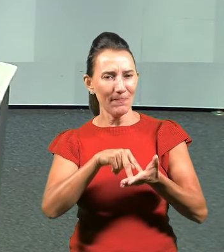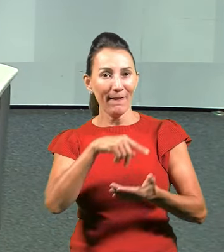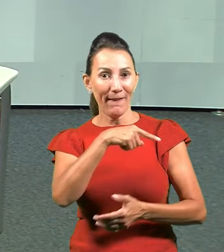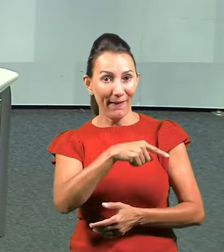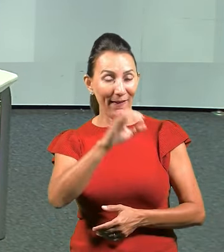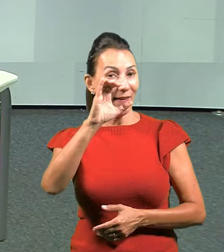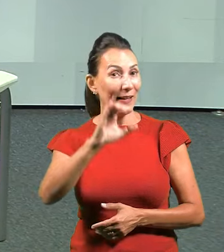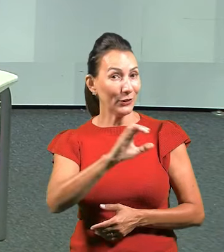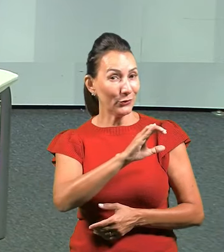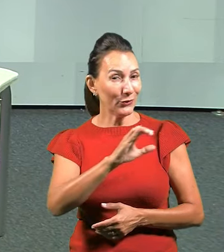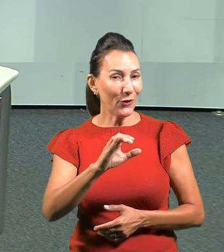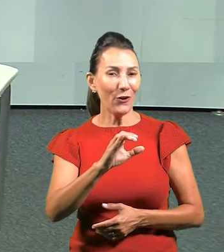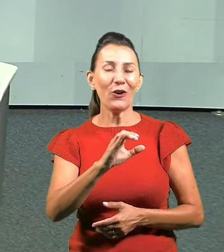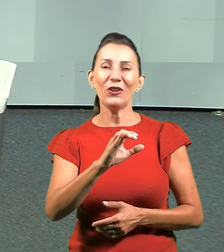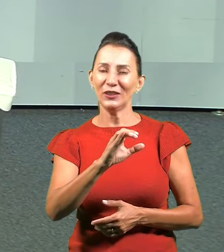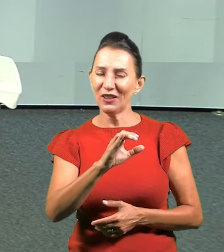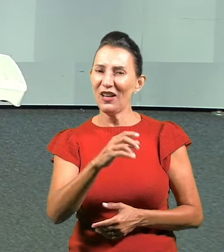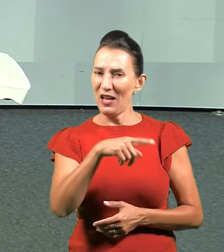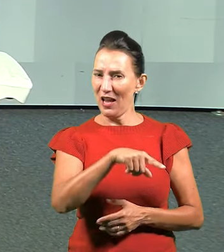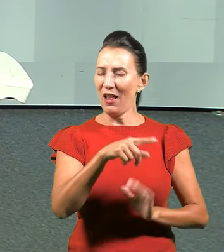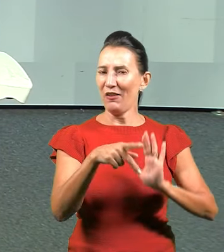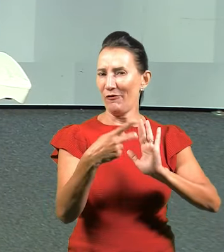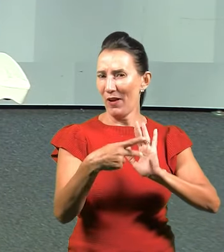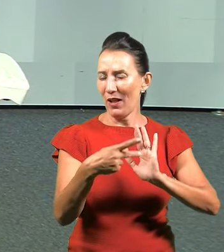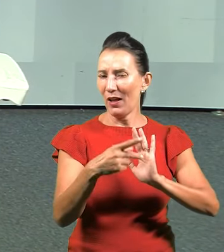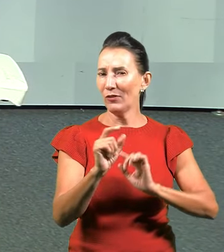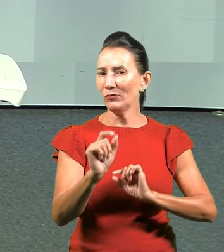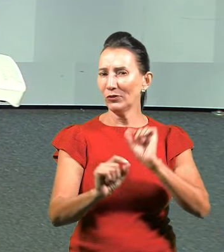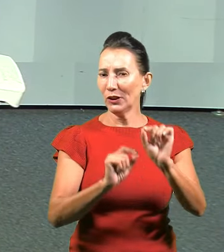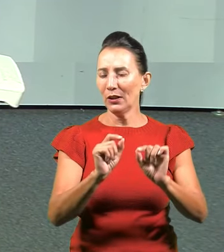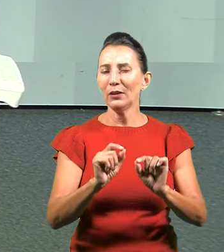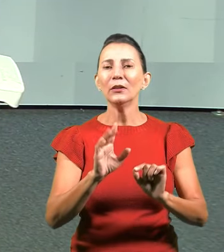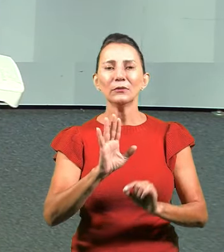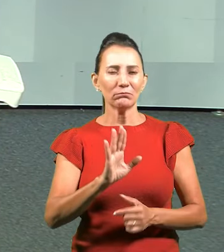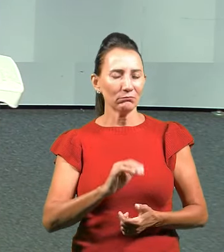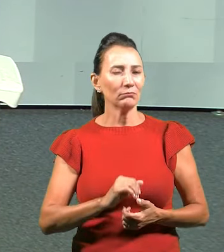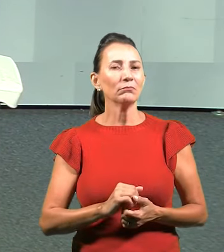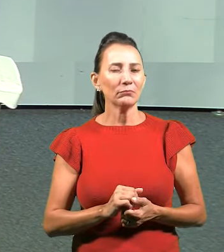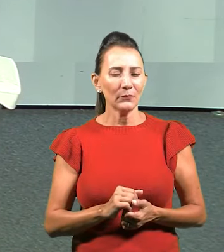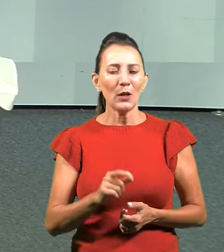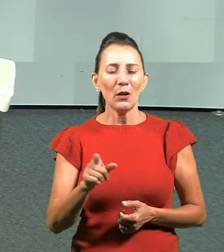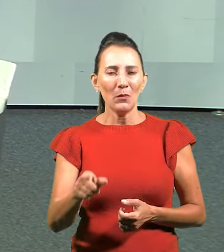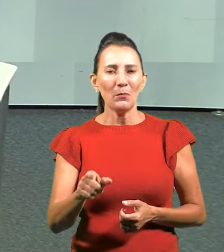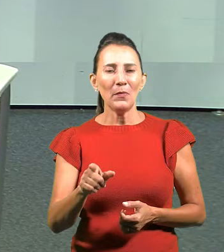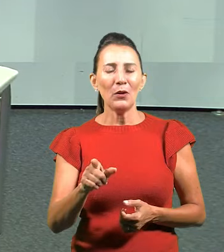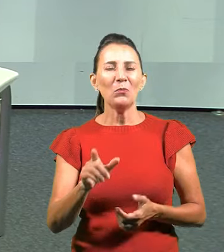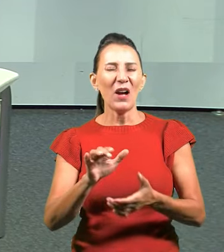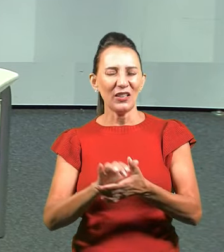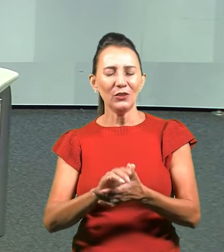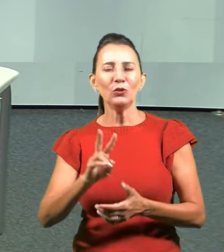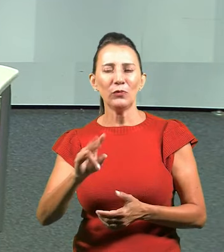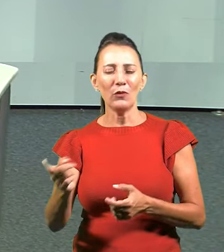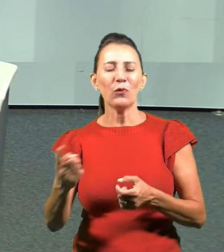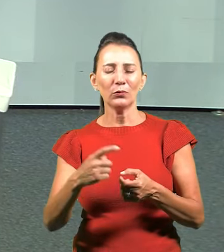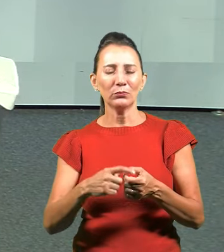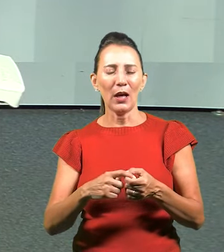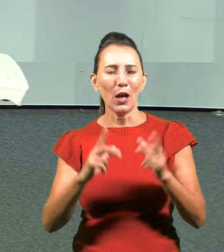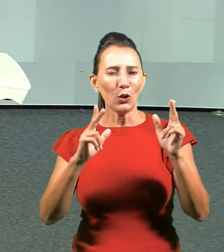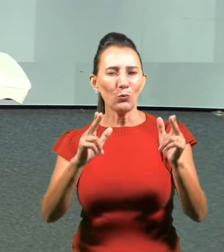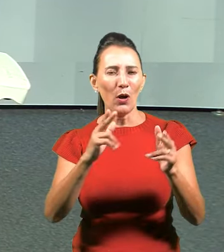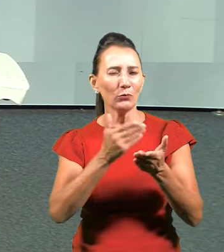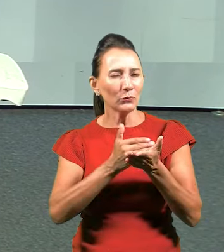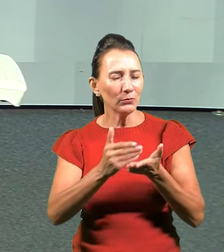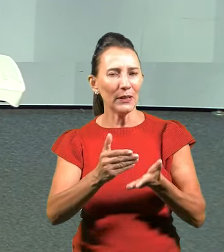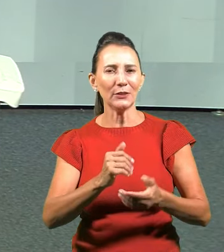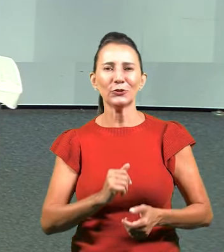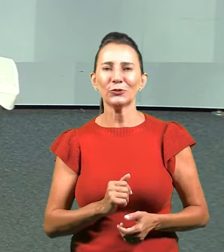Ela falava que ele iria voltar a ser o homem que ela casou. Várias pessoas falavam que